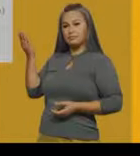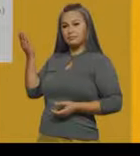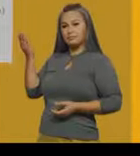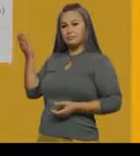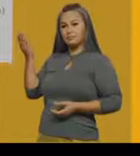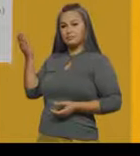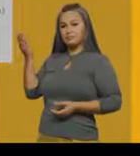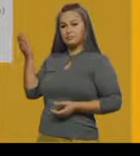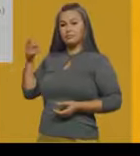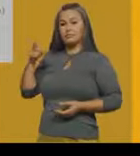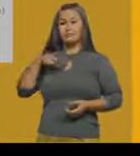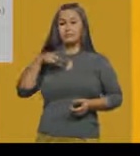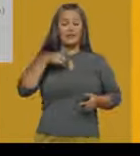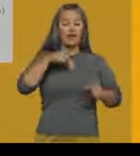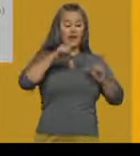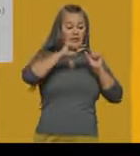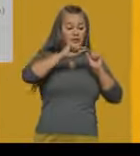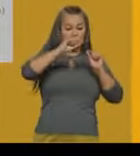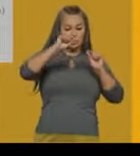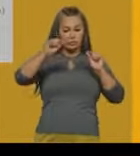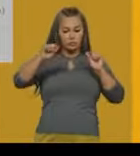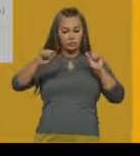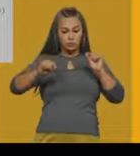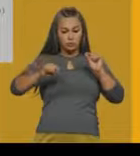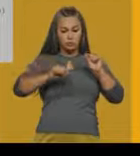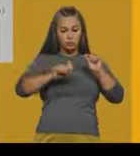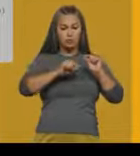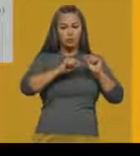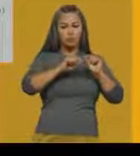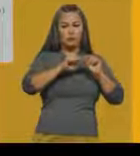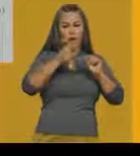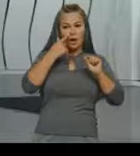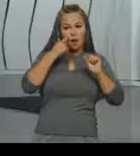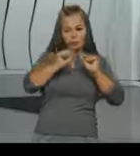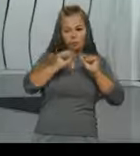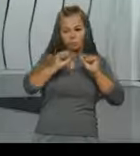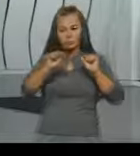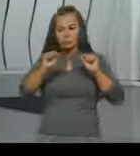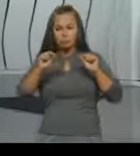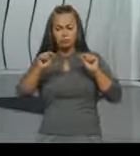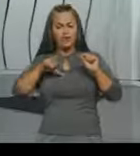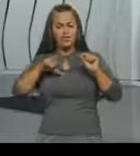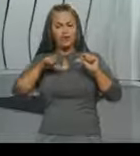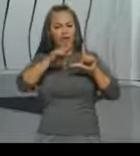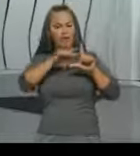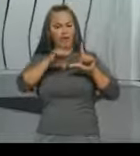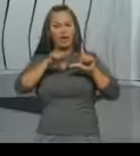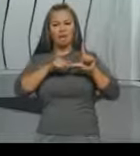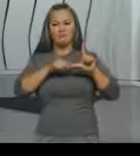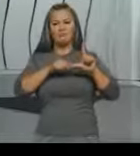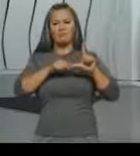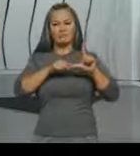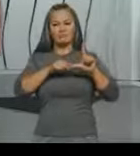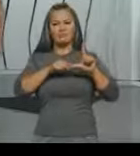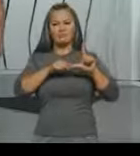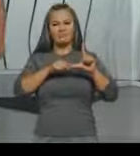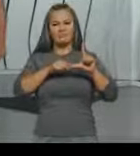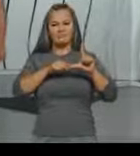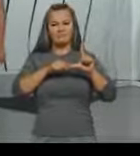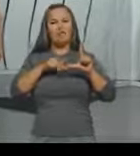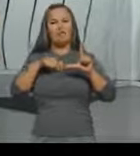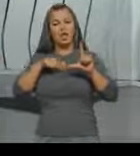arco existente, temos um ângulo central correspondente. É esse aqui, está lá no nosso PET. Até a figura eu